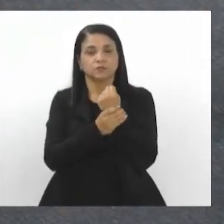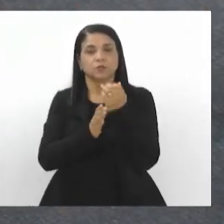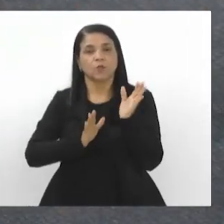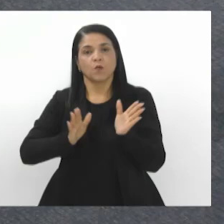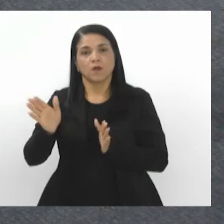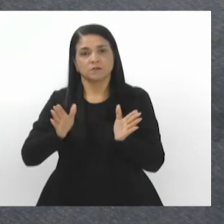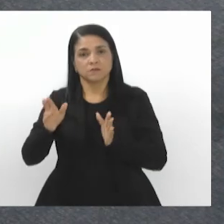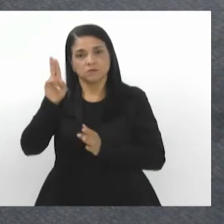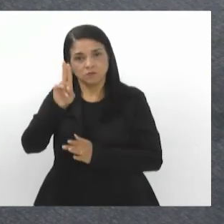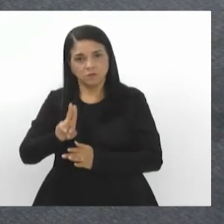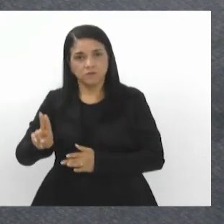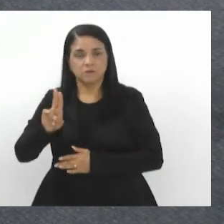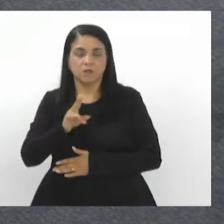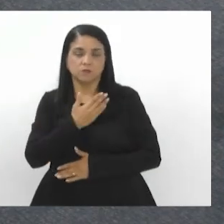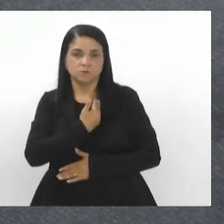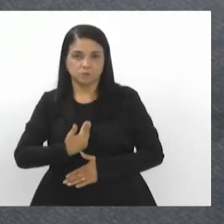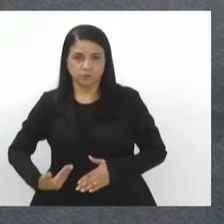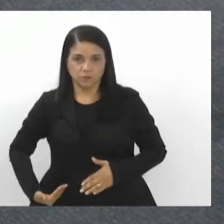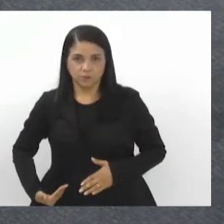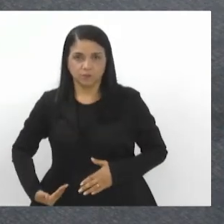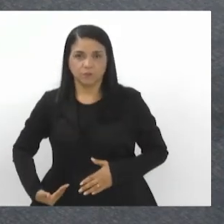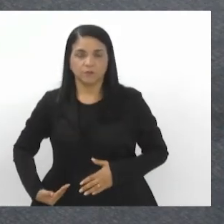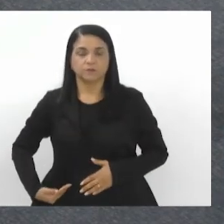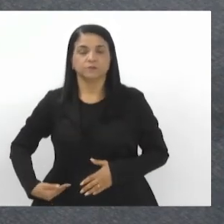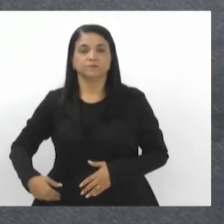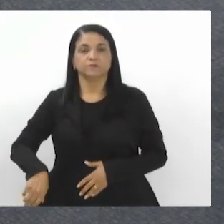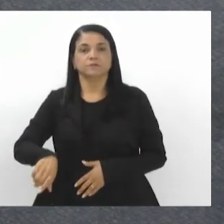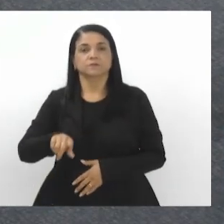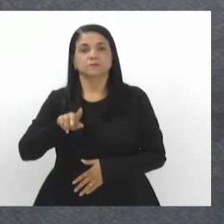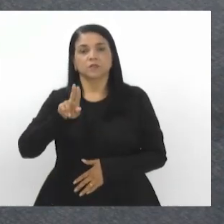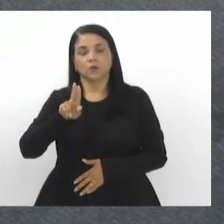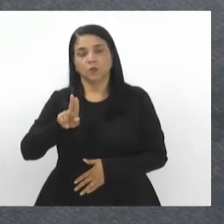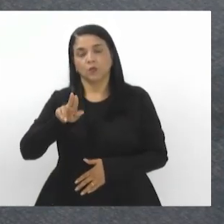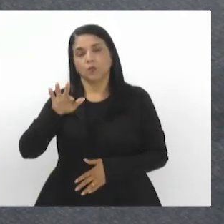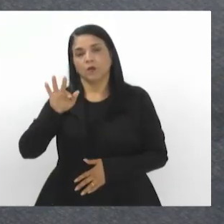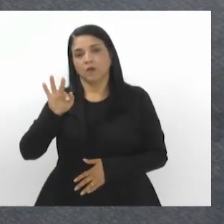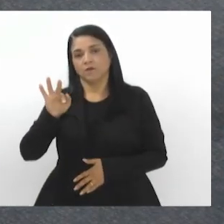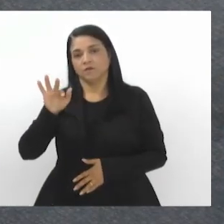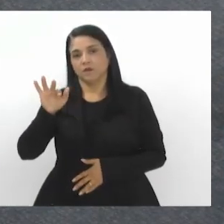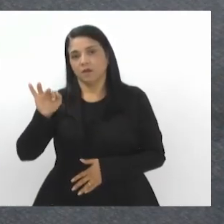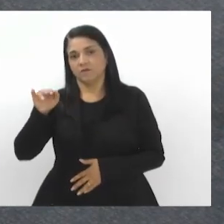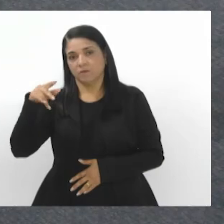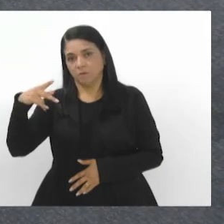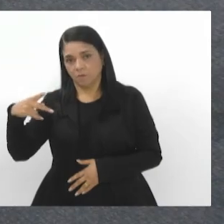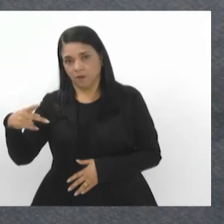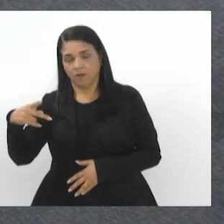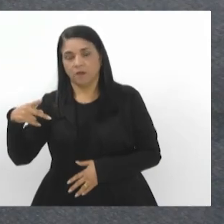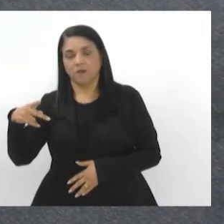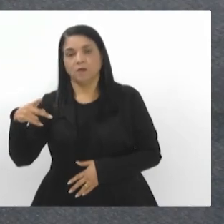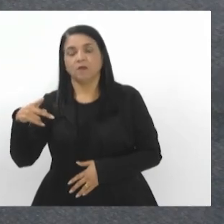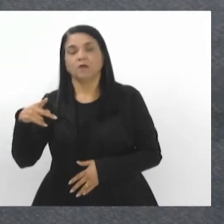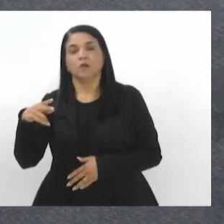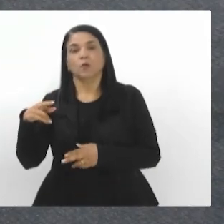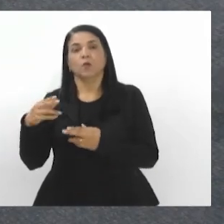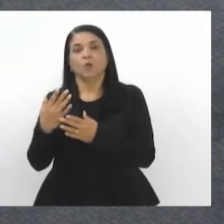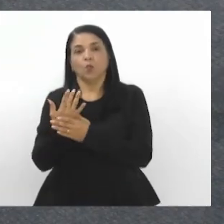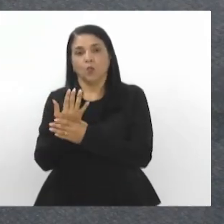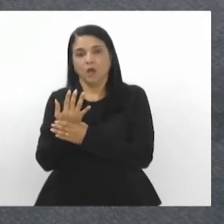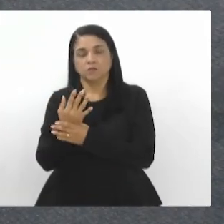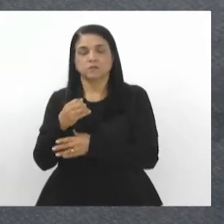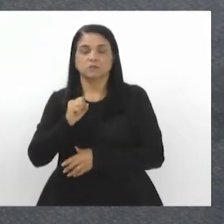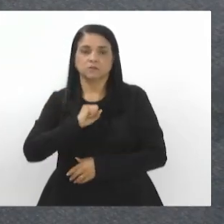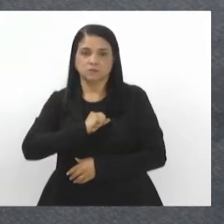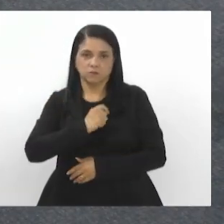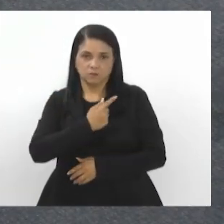à universidade pública do campus da UFFP, o UERJ de São Gonçalo. Esse é o nosso pedido,